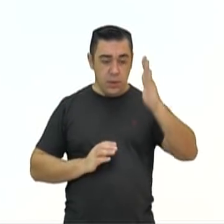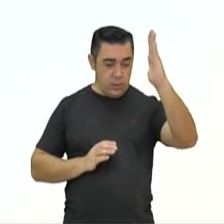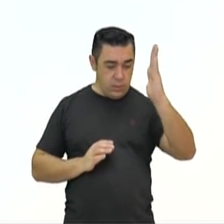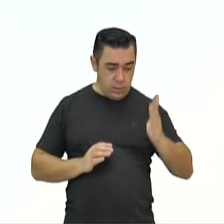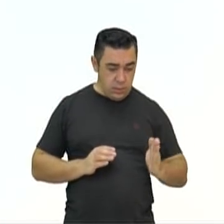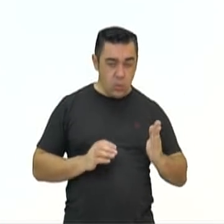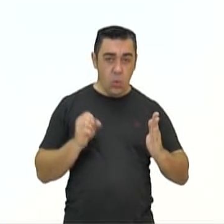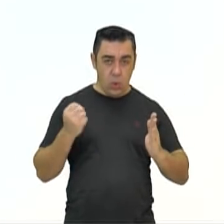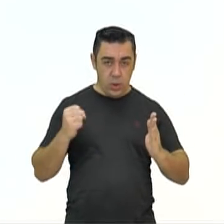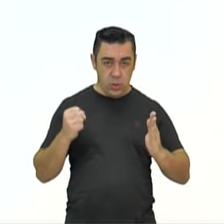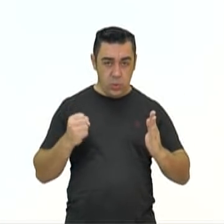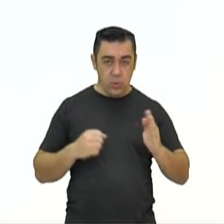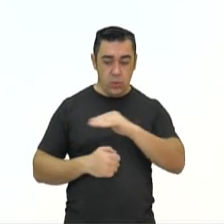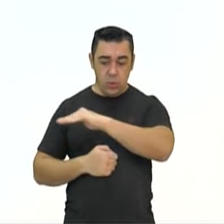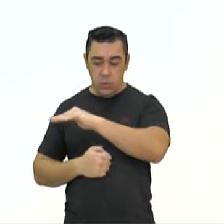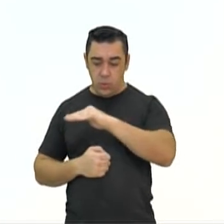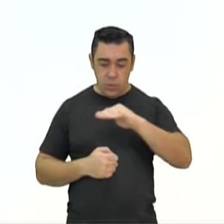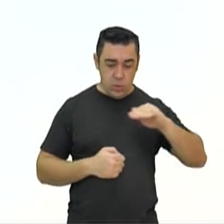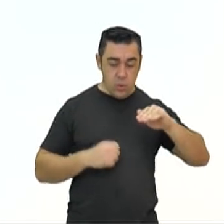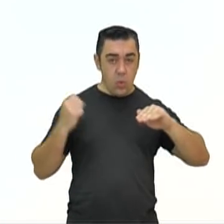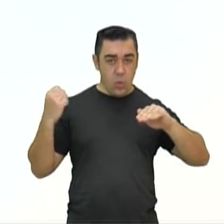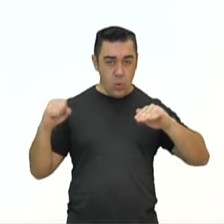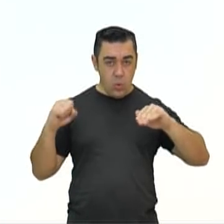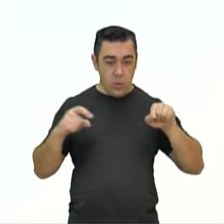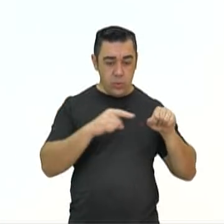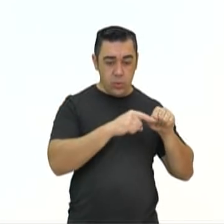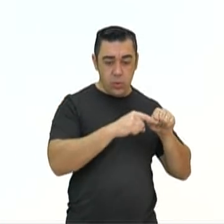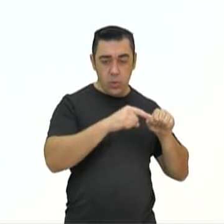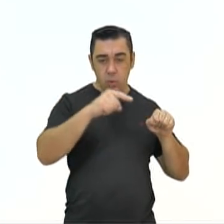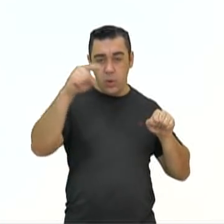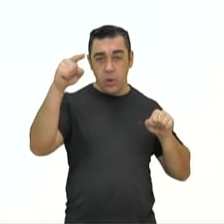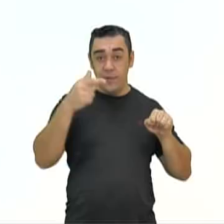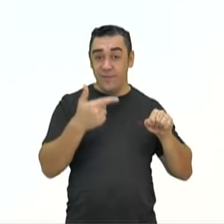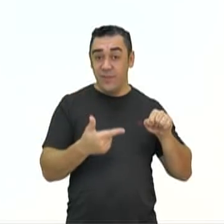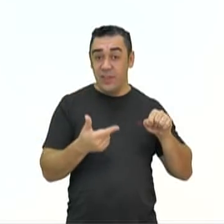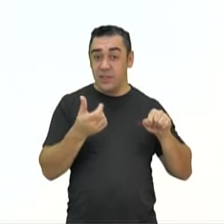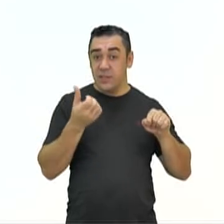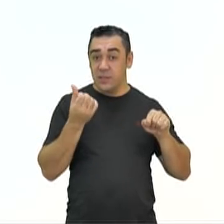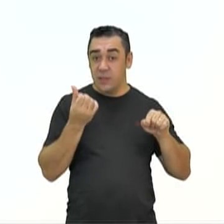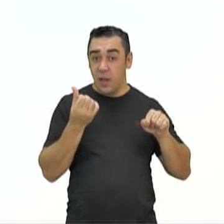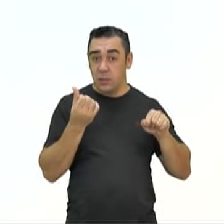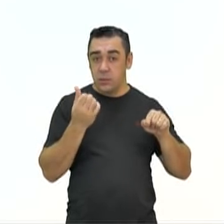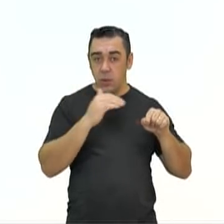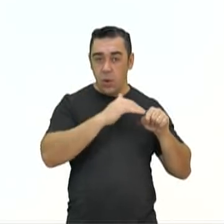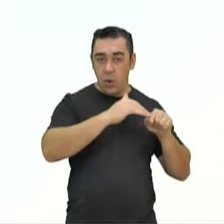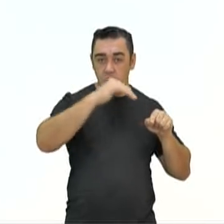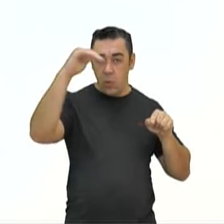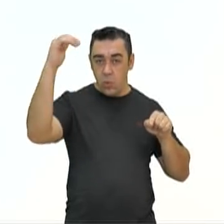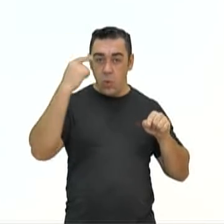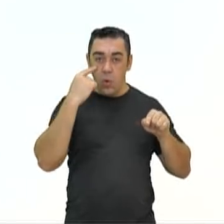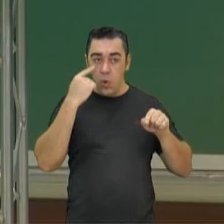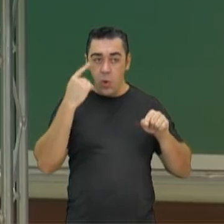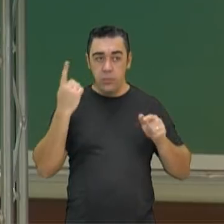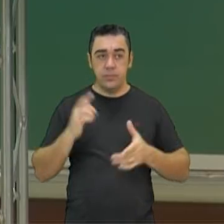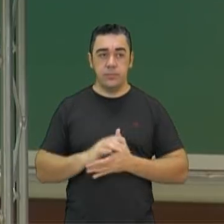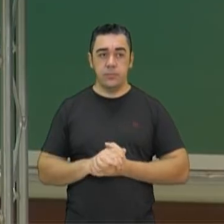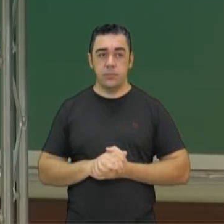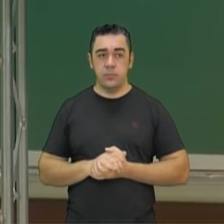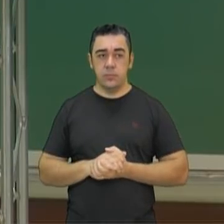fileiras, 8 colunas e 26 diagonais. 26 diagonais, por que tanto assim, ó? Eu vou contar para vocês entenderem,